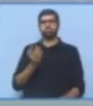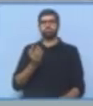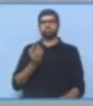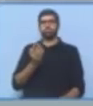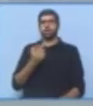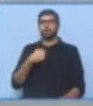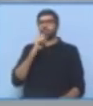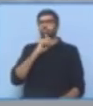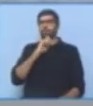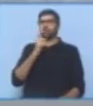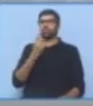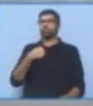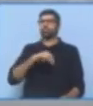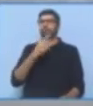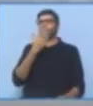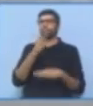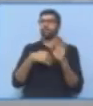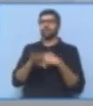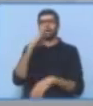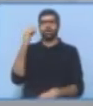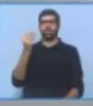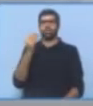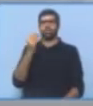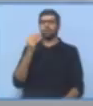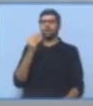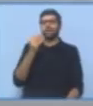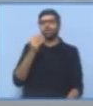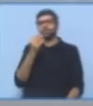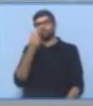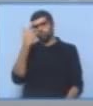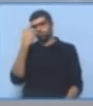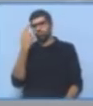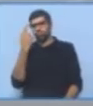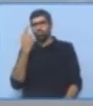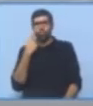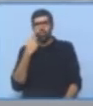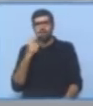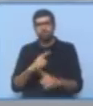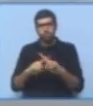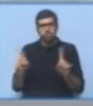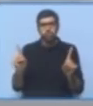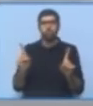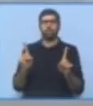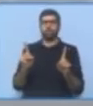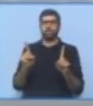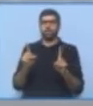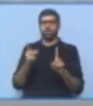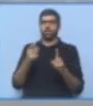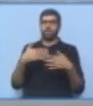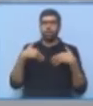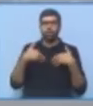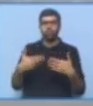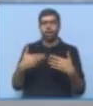talvez a graça de podermos fazer em idade adulta, com outro discernimento, com o facto de ser